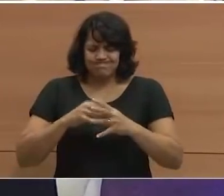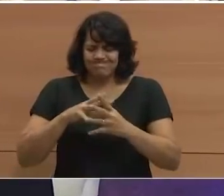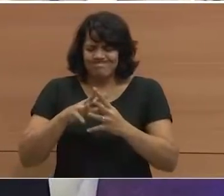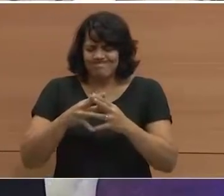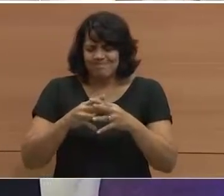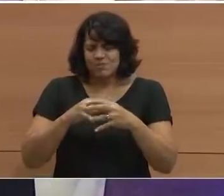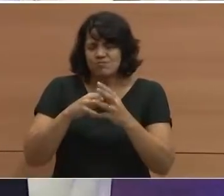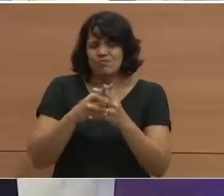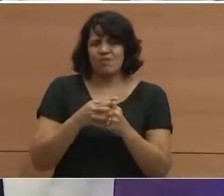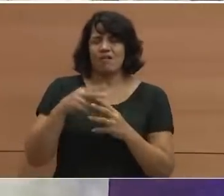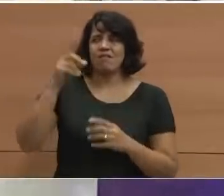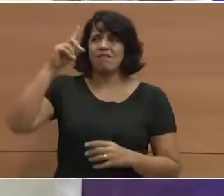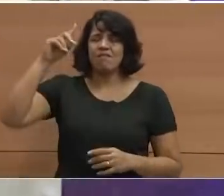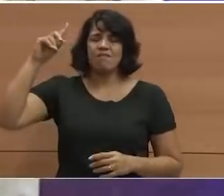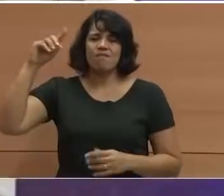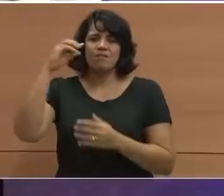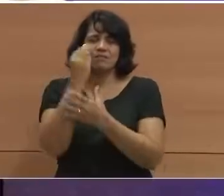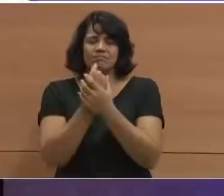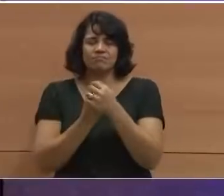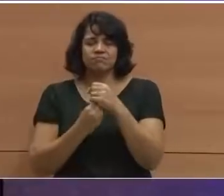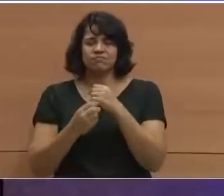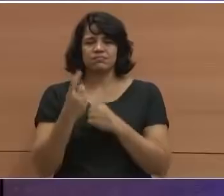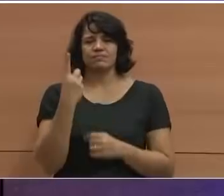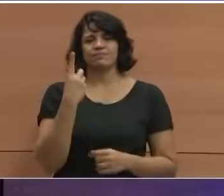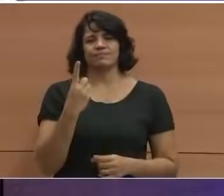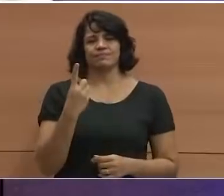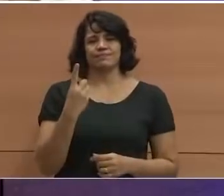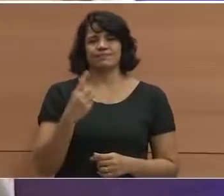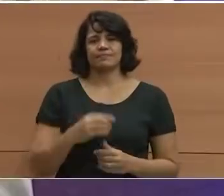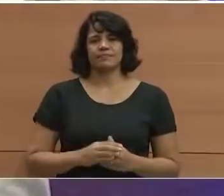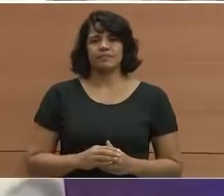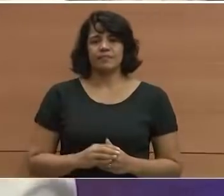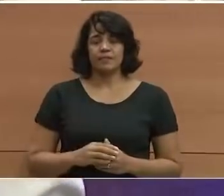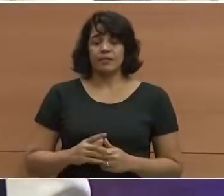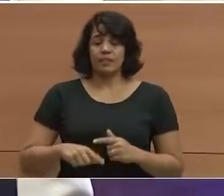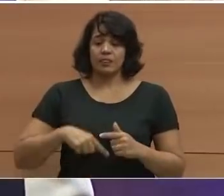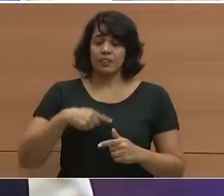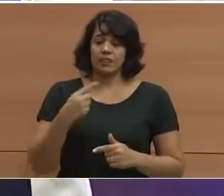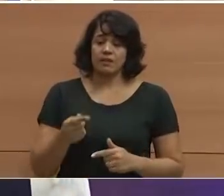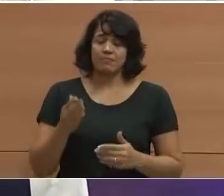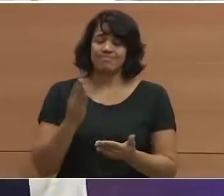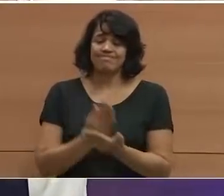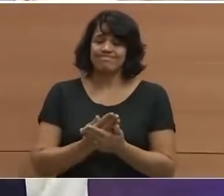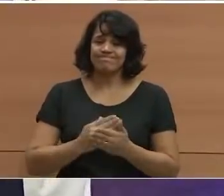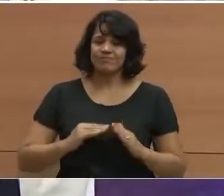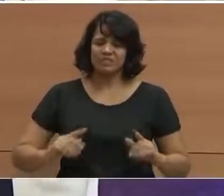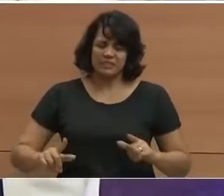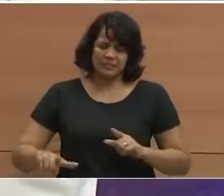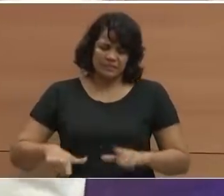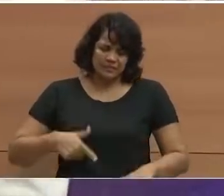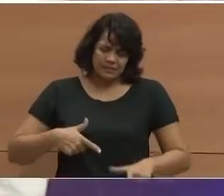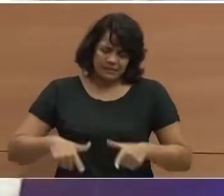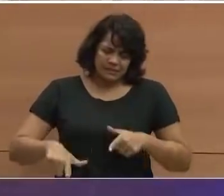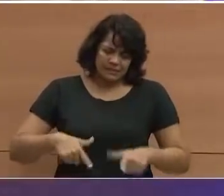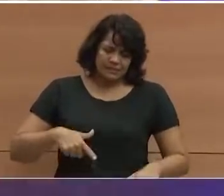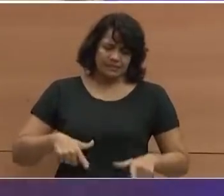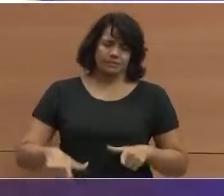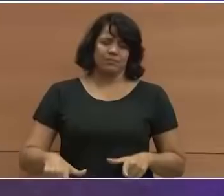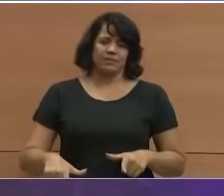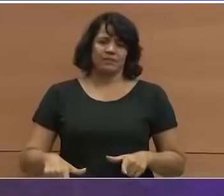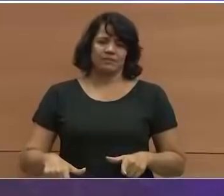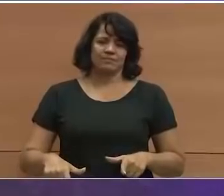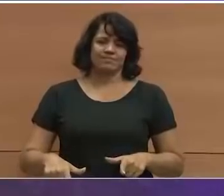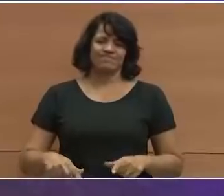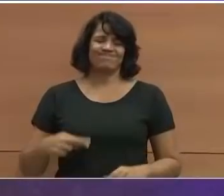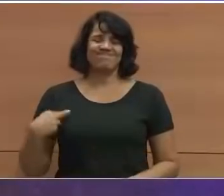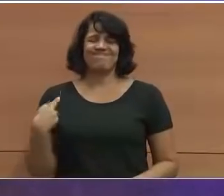triuno. E nós, depois, o final desse trabalho maravilhoso, dessa vida maravilhosa, irmãos, nós